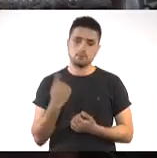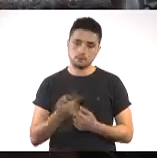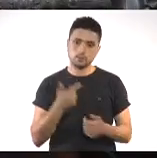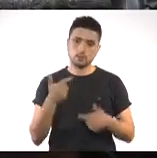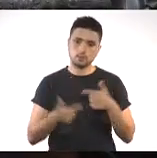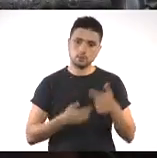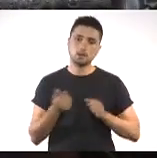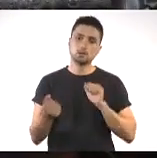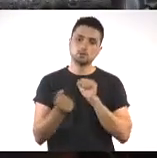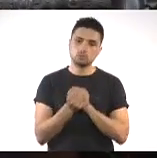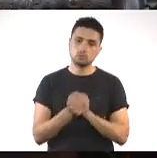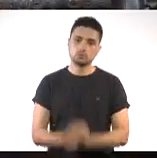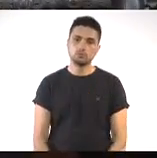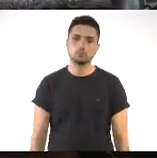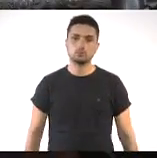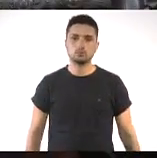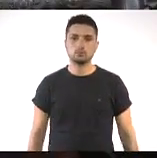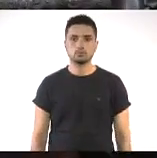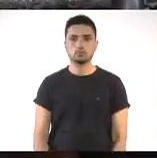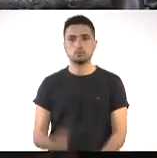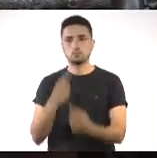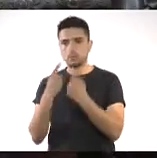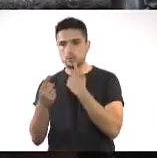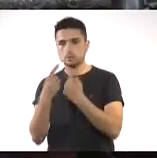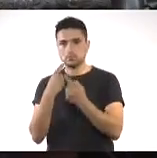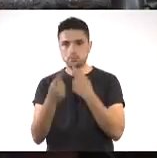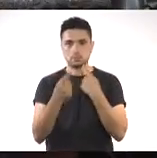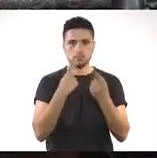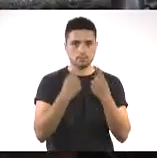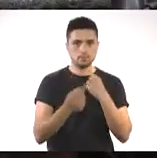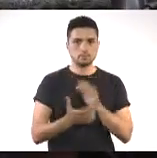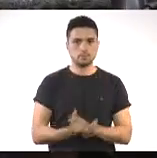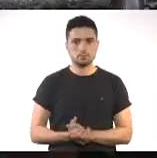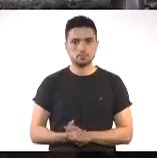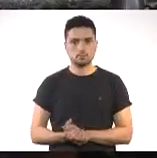conjuntamente. Vamos dialogar. Obrigado, presidente. Ok. Deputada Lucinha. Primeiro, eu queria...